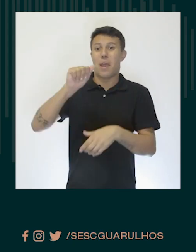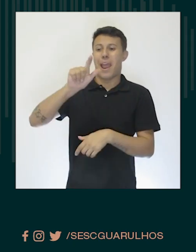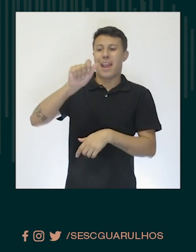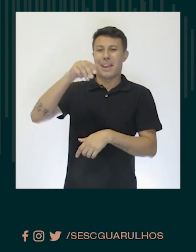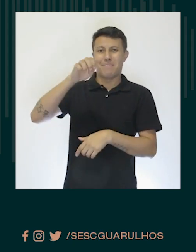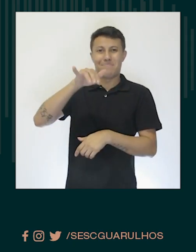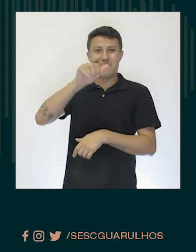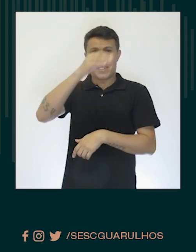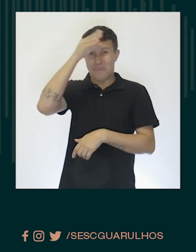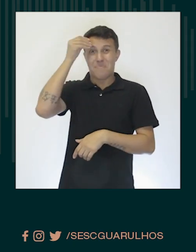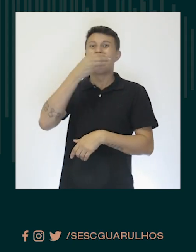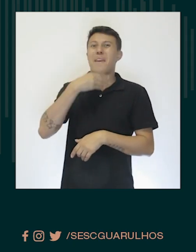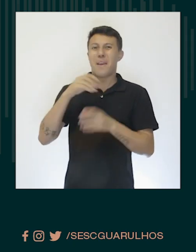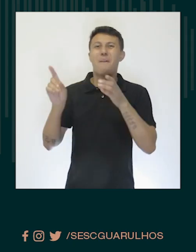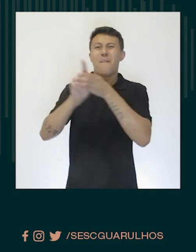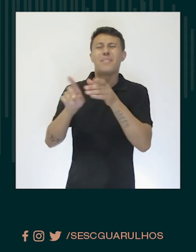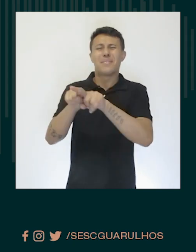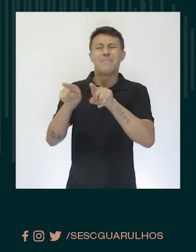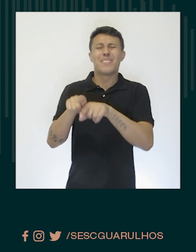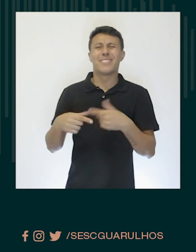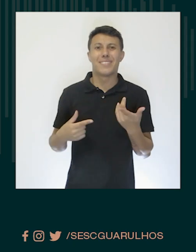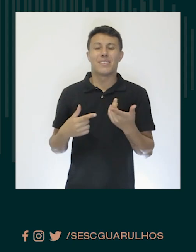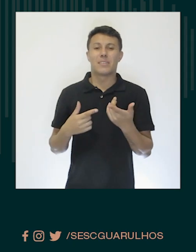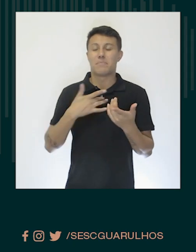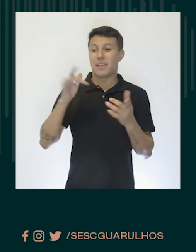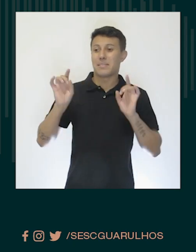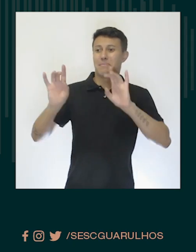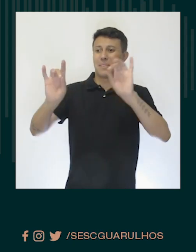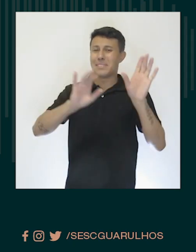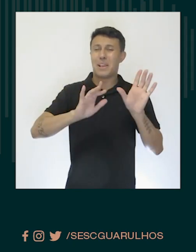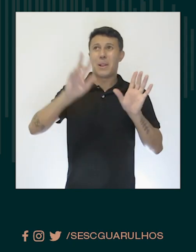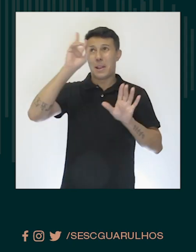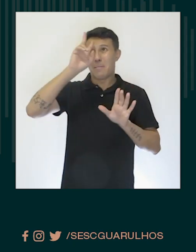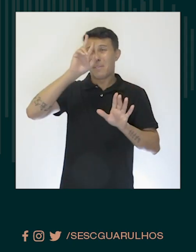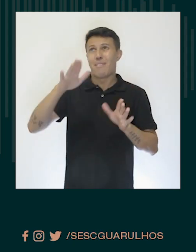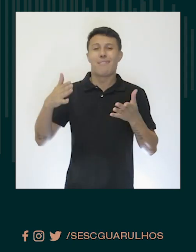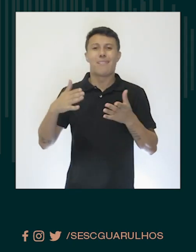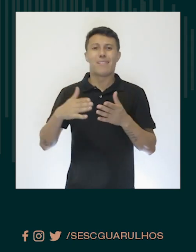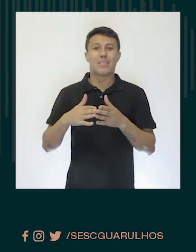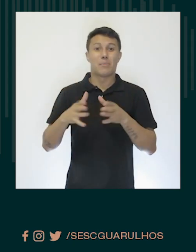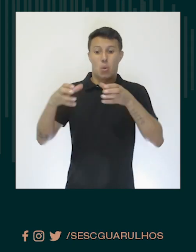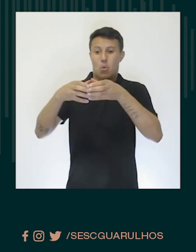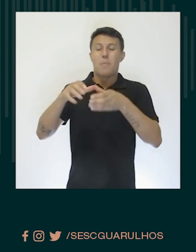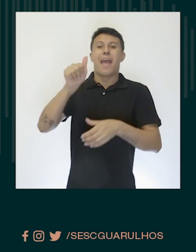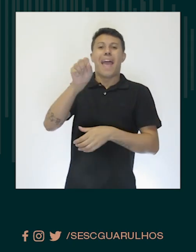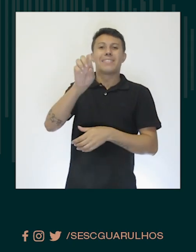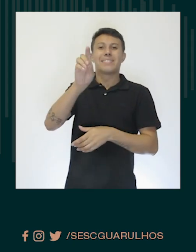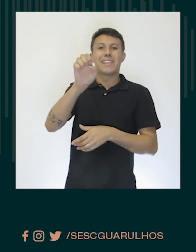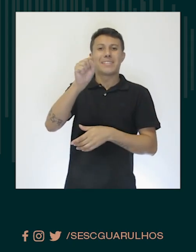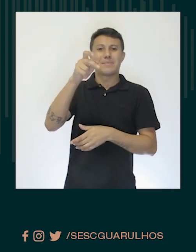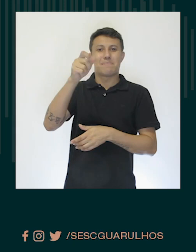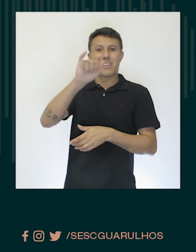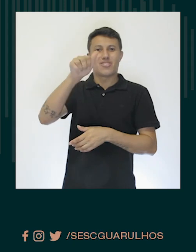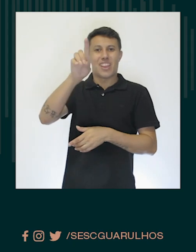também fazia parte. Eu tenho medo sempre de esquecer alguém, de tanta gente que era. As Despejadas também